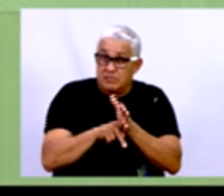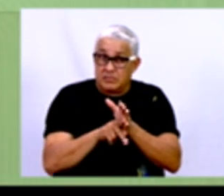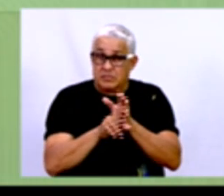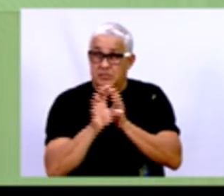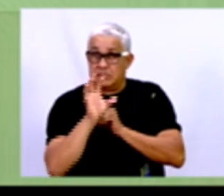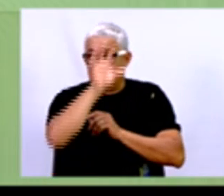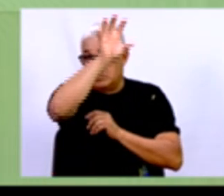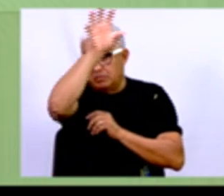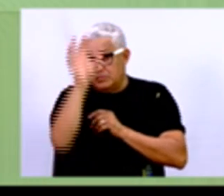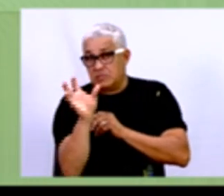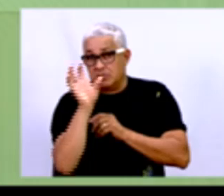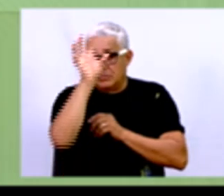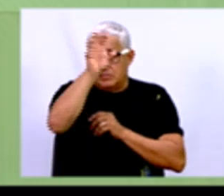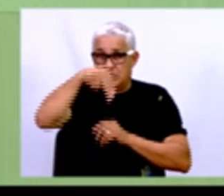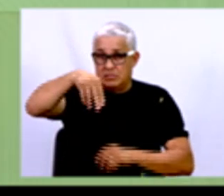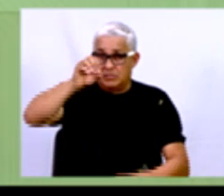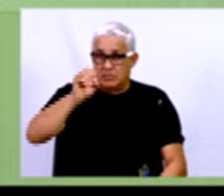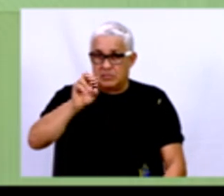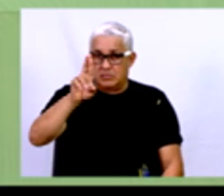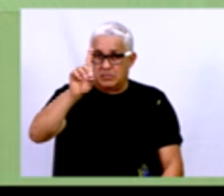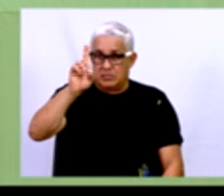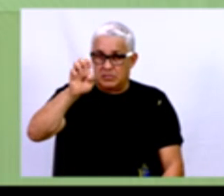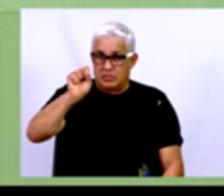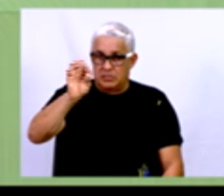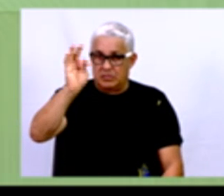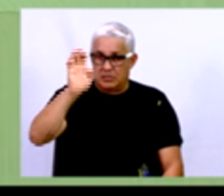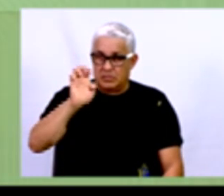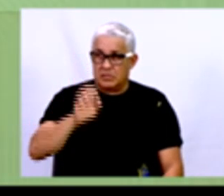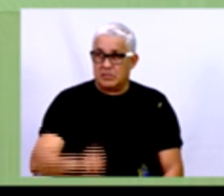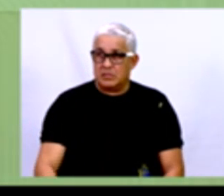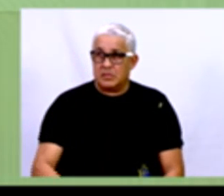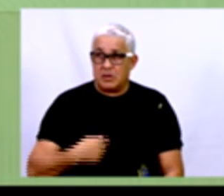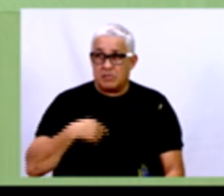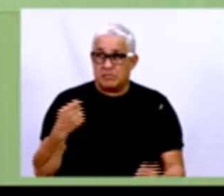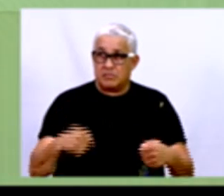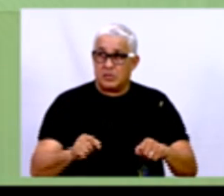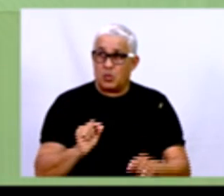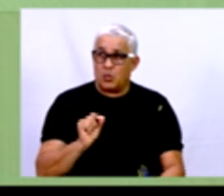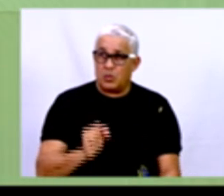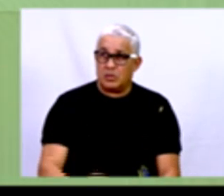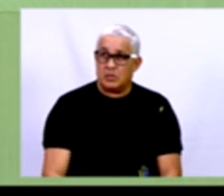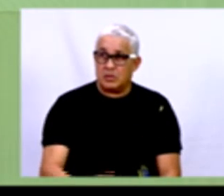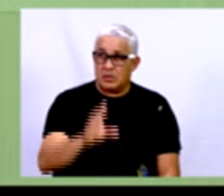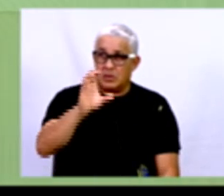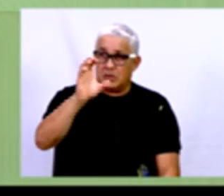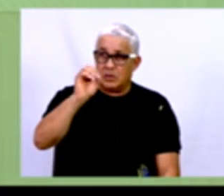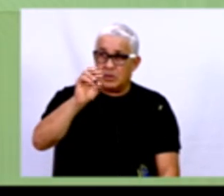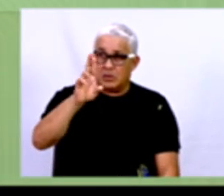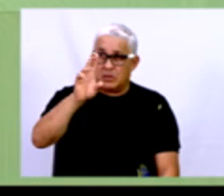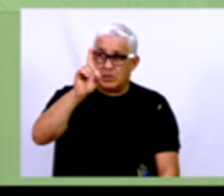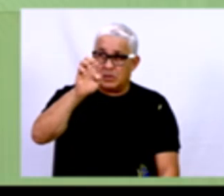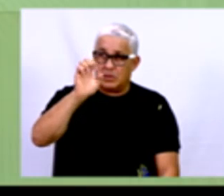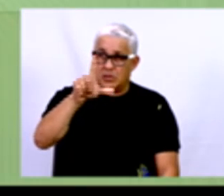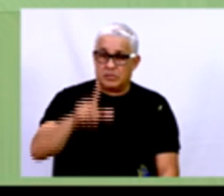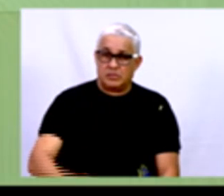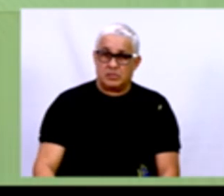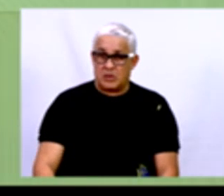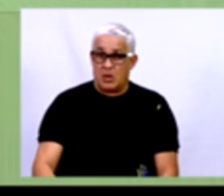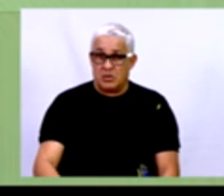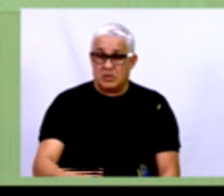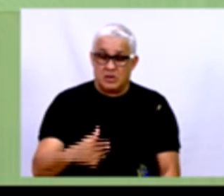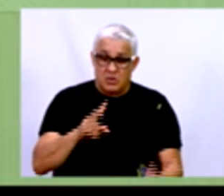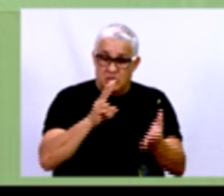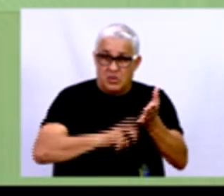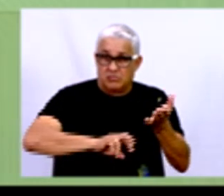Nordeste. Vejamos. Neste cordel dicionário, eu pretendo registrar o rico vocabulário da